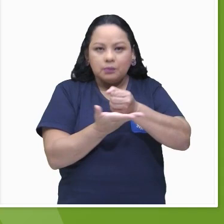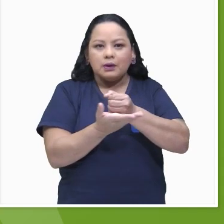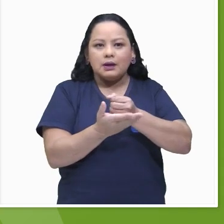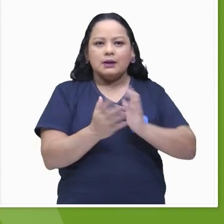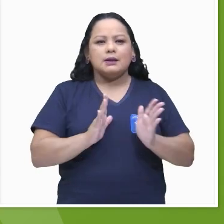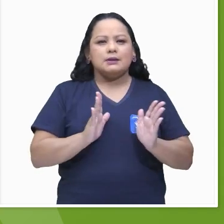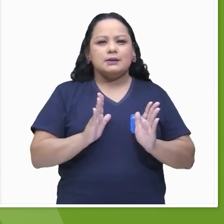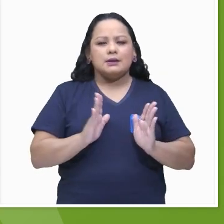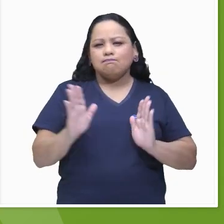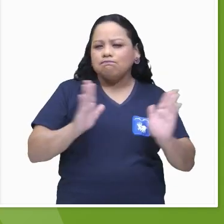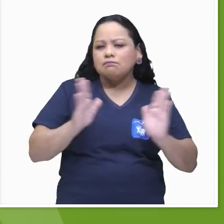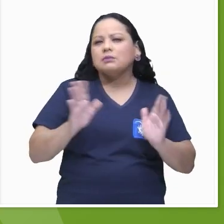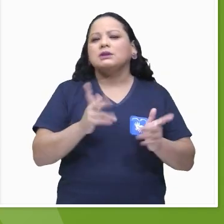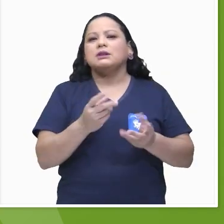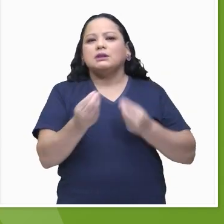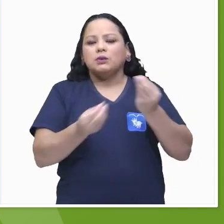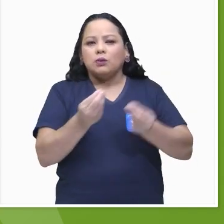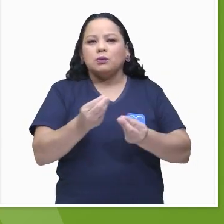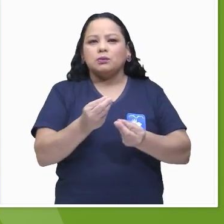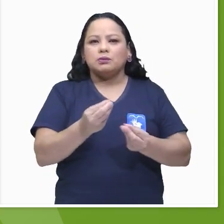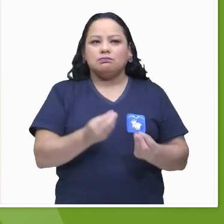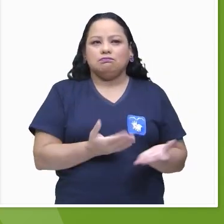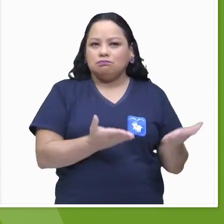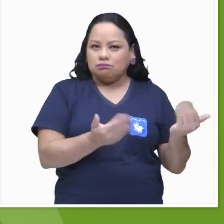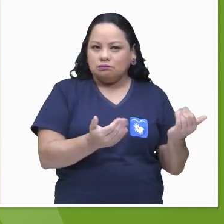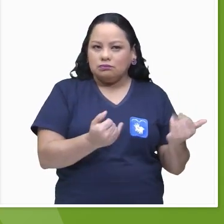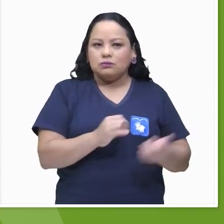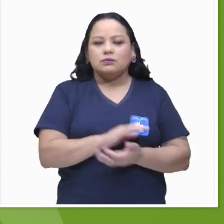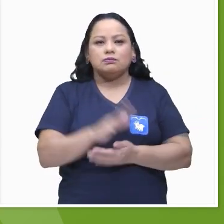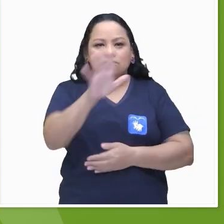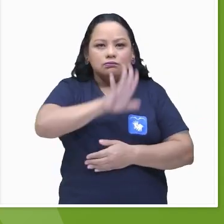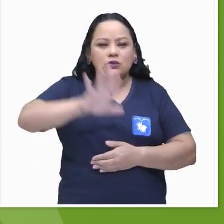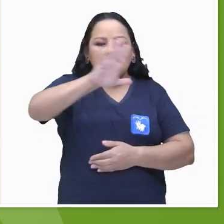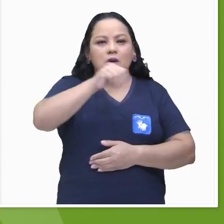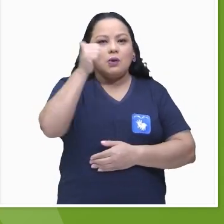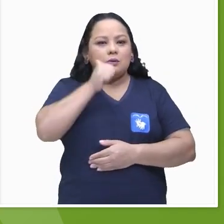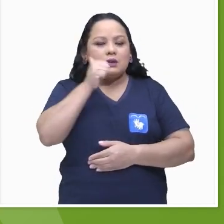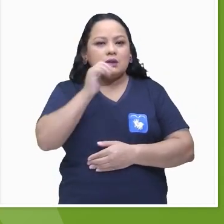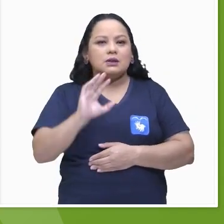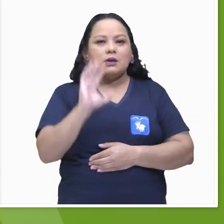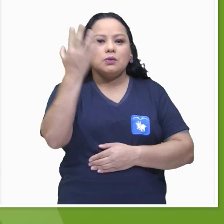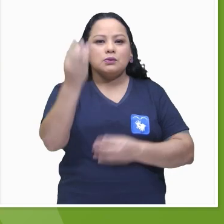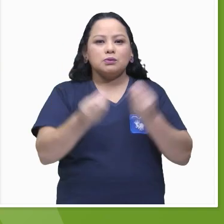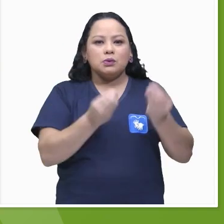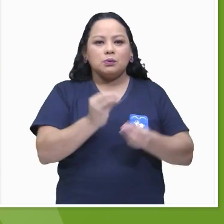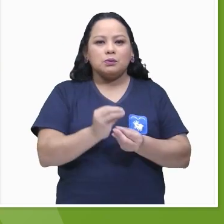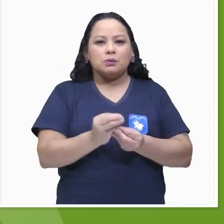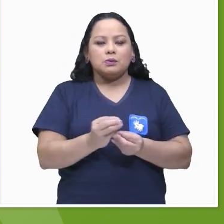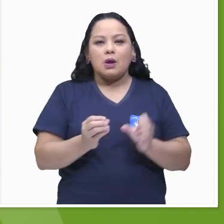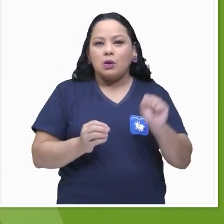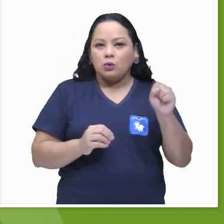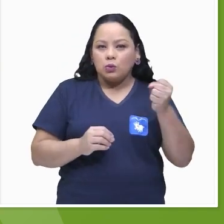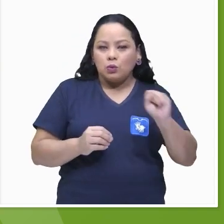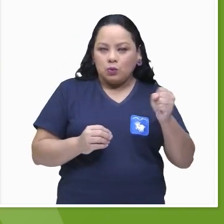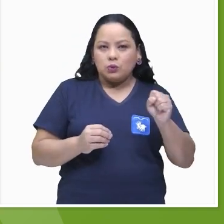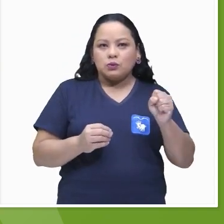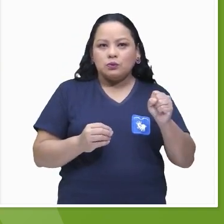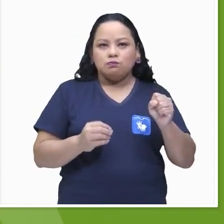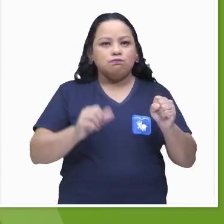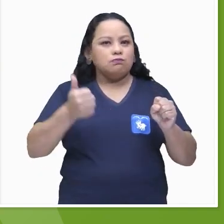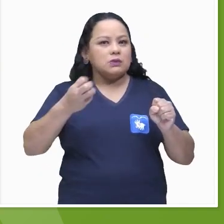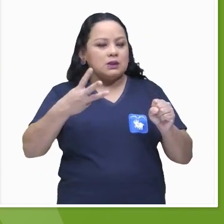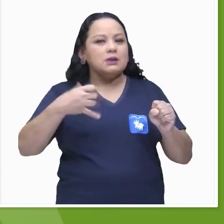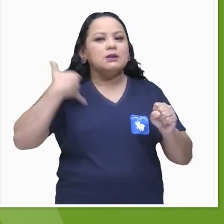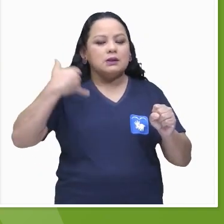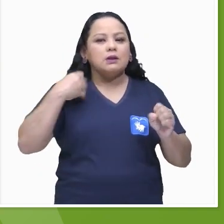dos adolescentes, de uma forma geral, nas meninas acontece entre os 8 e os 13 anos. É claro que